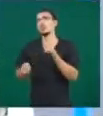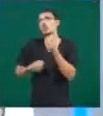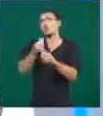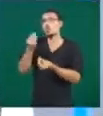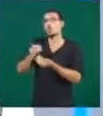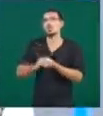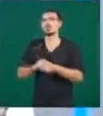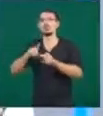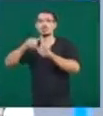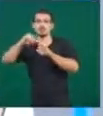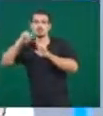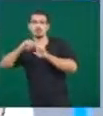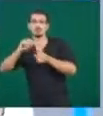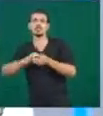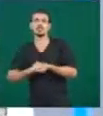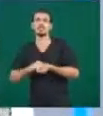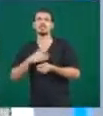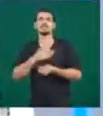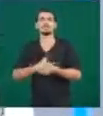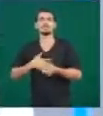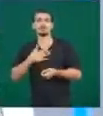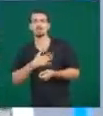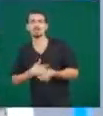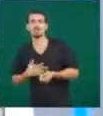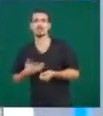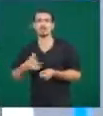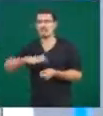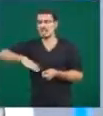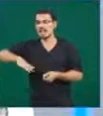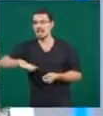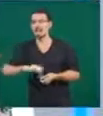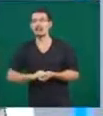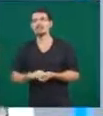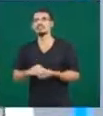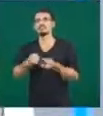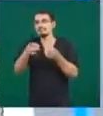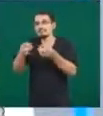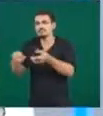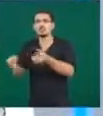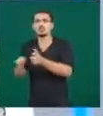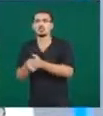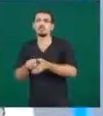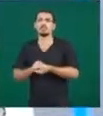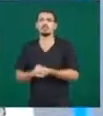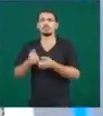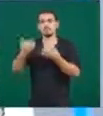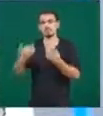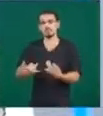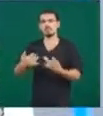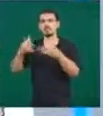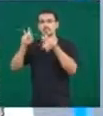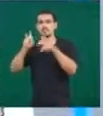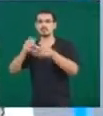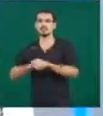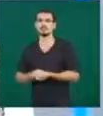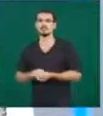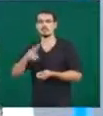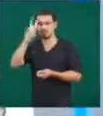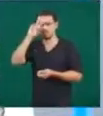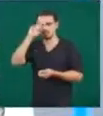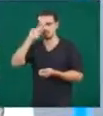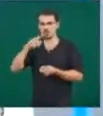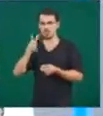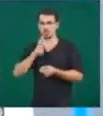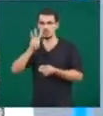empreender fazendo aquilo que você gosta, né? Algo do cotidiano dela. Então, ela vai contar a história dela a respeito desse blog.